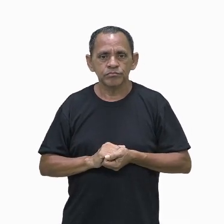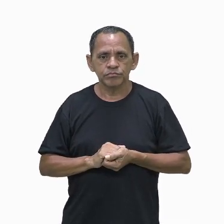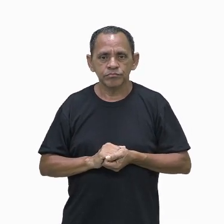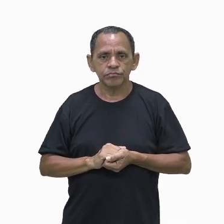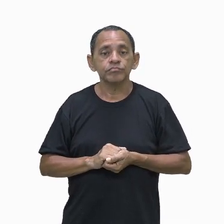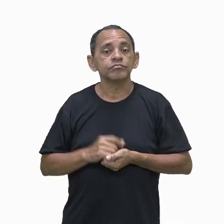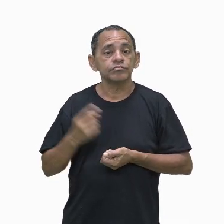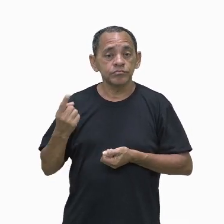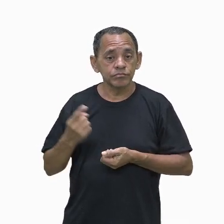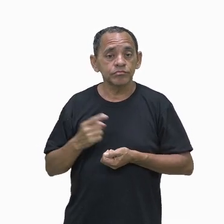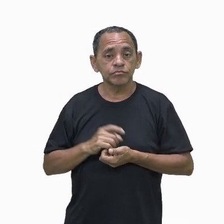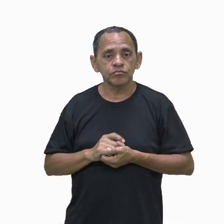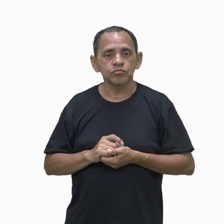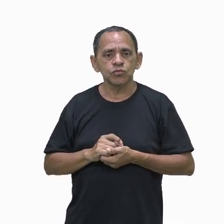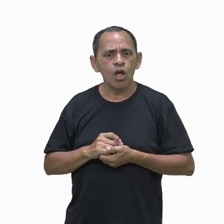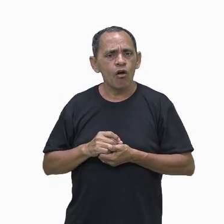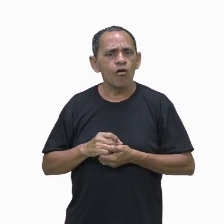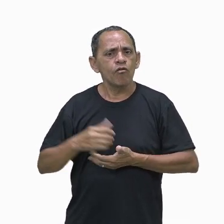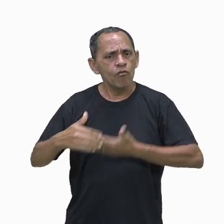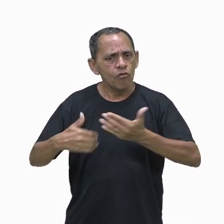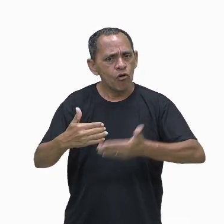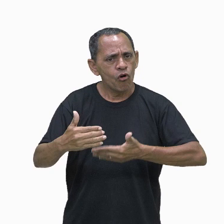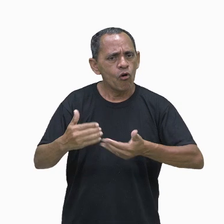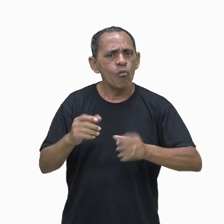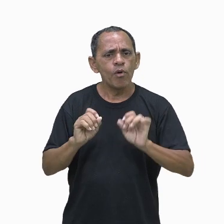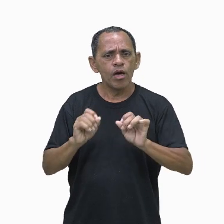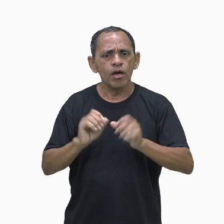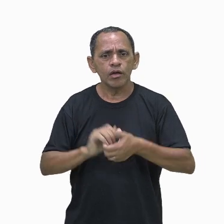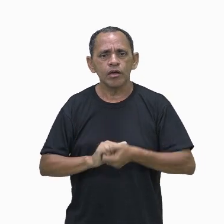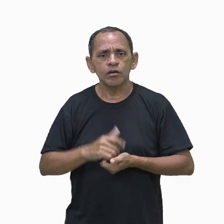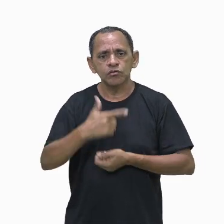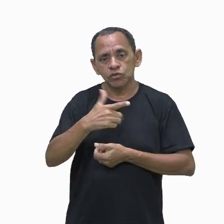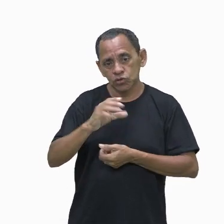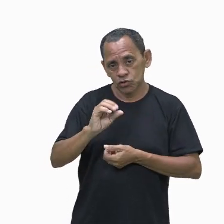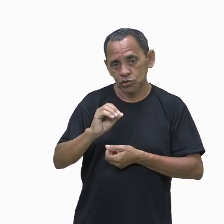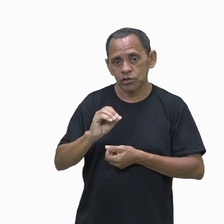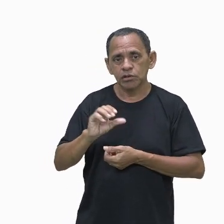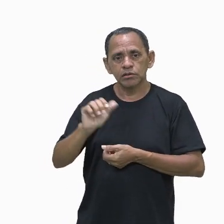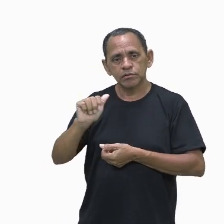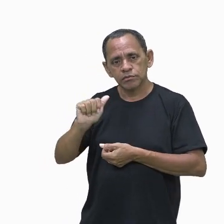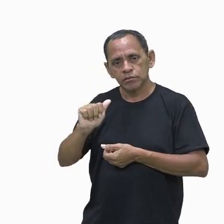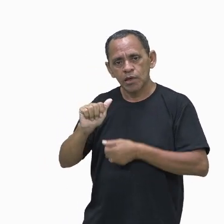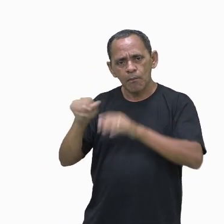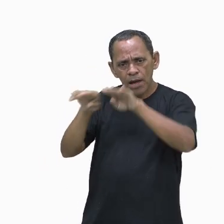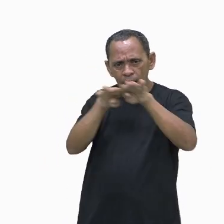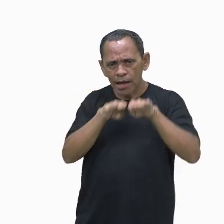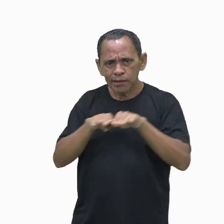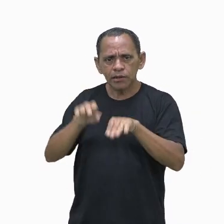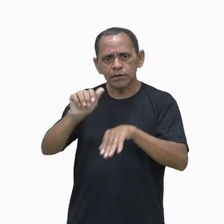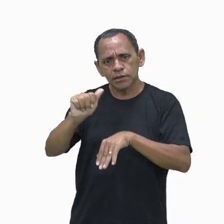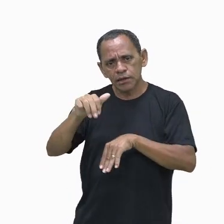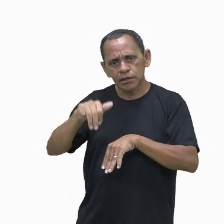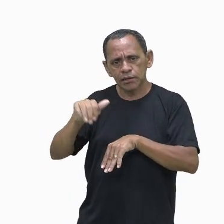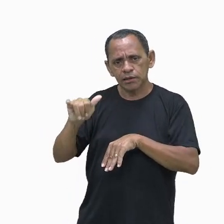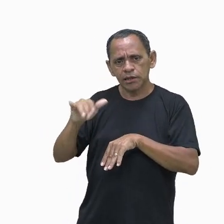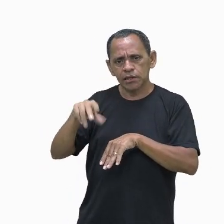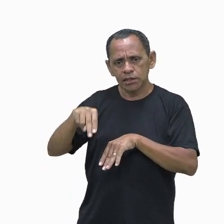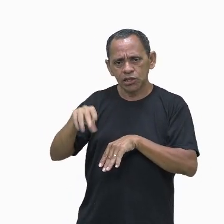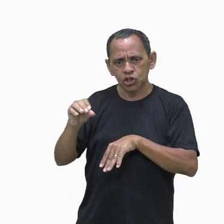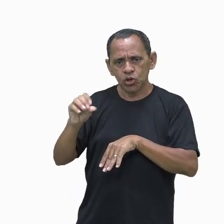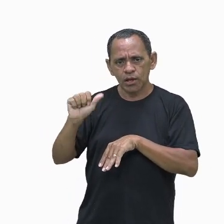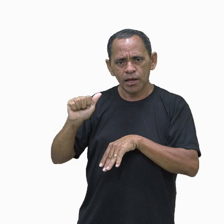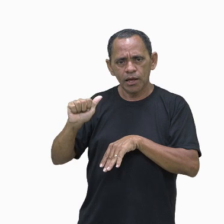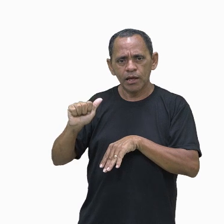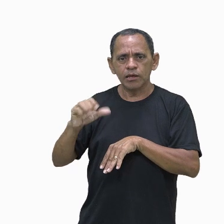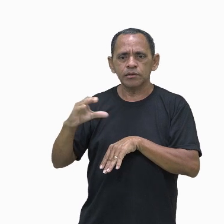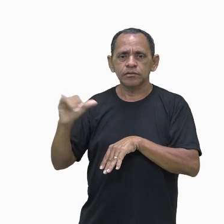as proteínas, né? Existem 20 aminoácidos padrão, que nós chamamos de aminoácidos padrão, e as